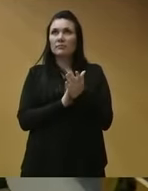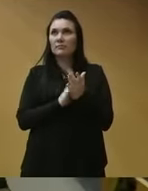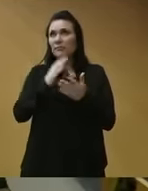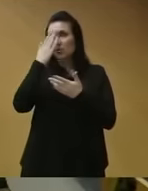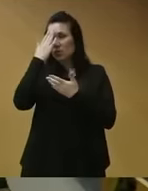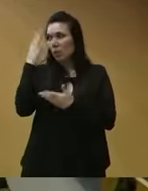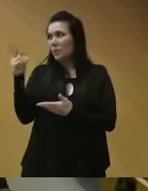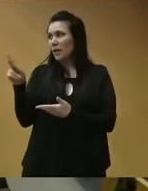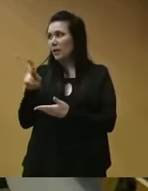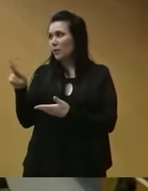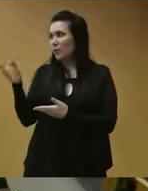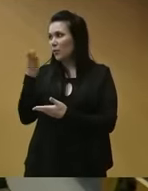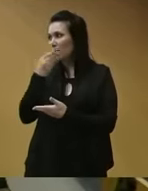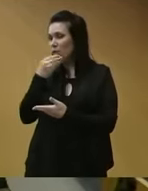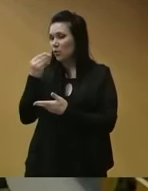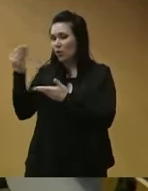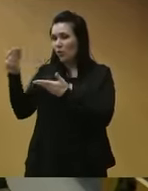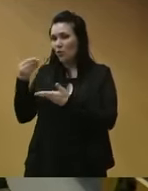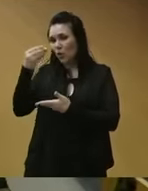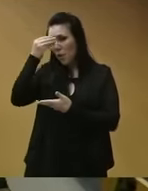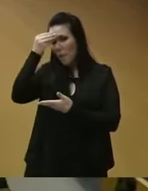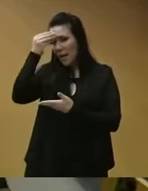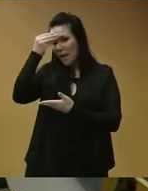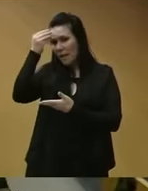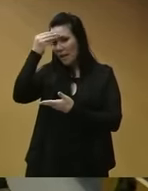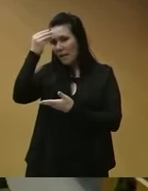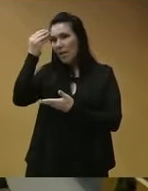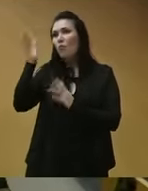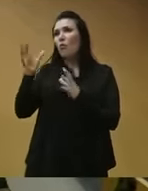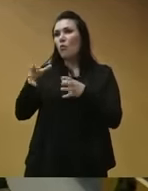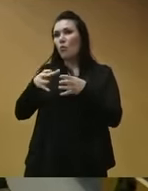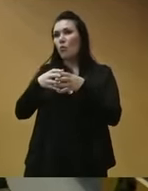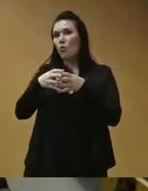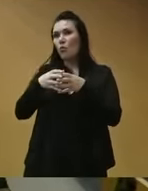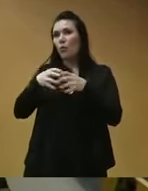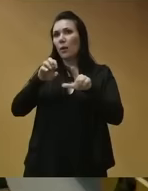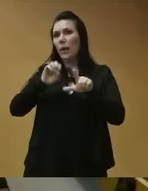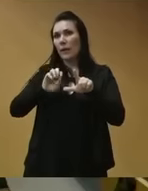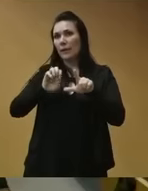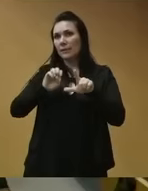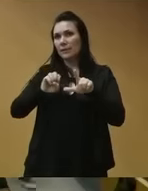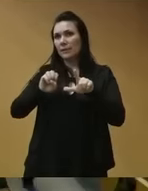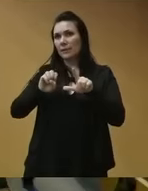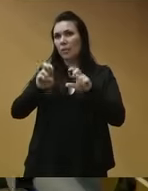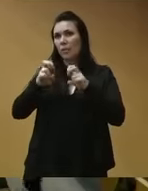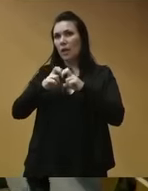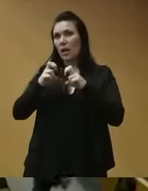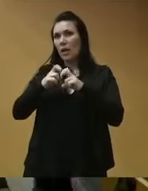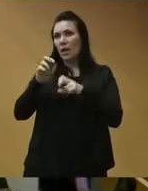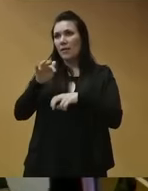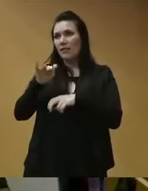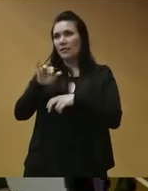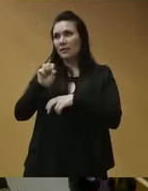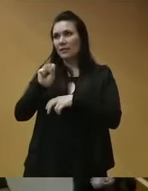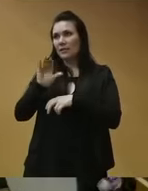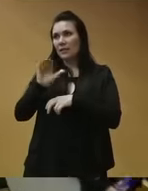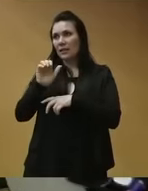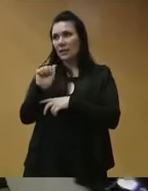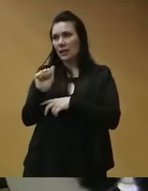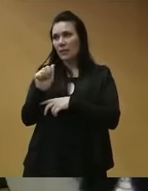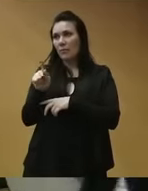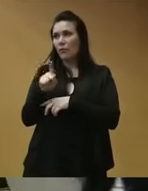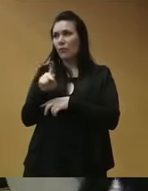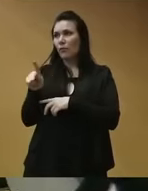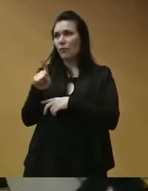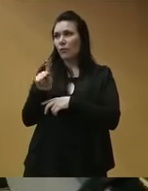Obrigada, professor. Convido para mim da turma de licenciatura em Física, professor Rafael Cavagnoli, para que se